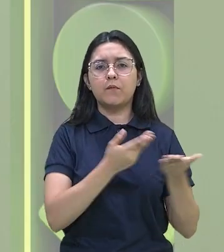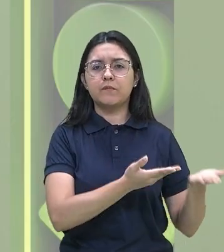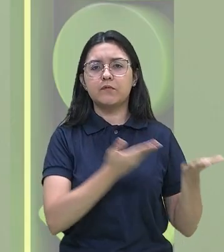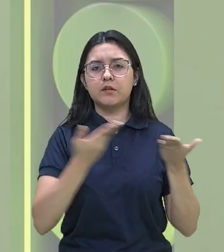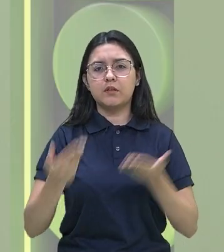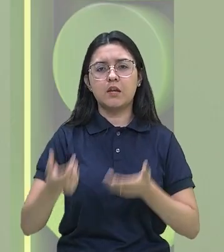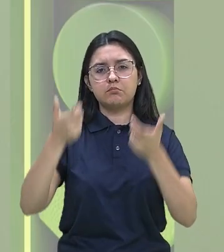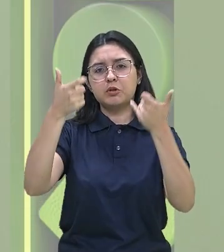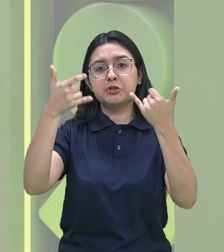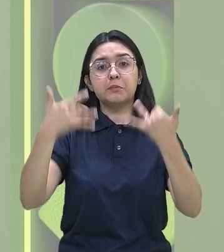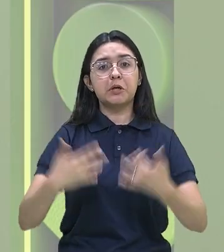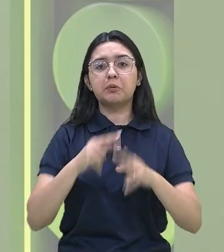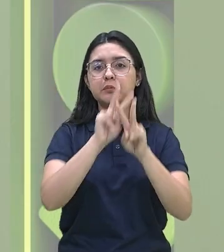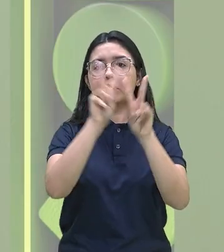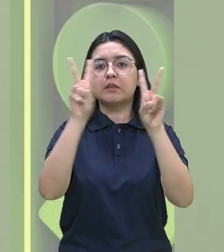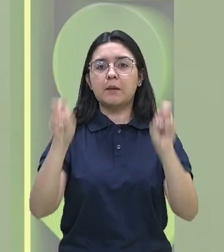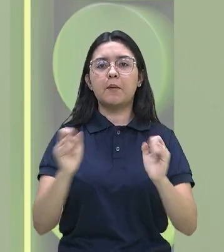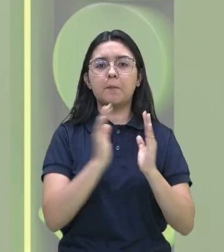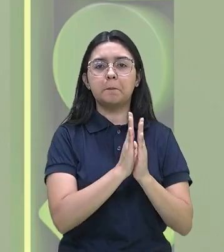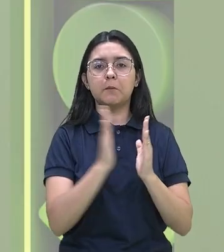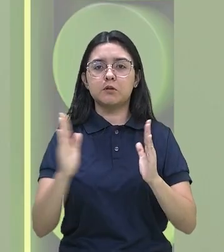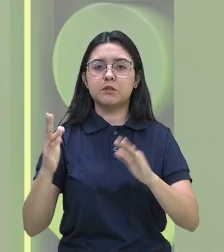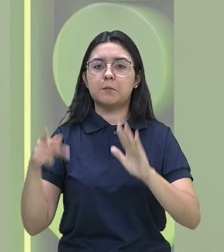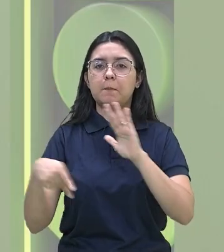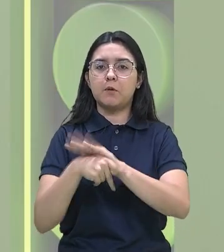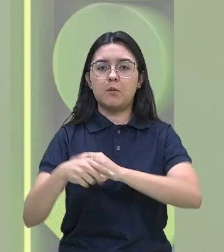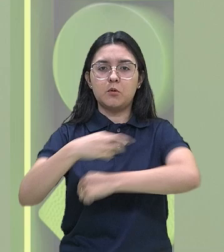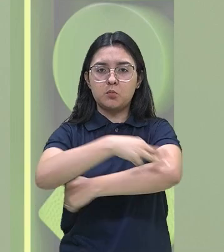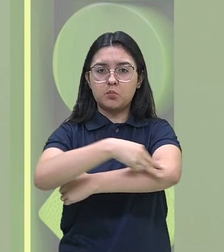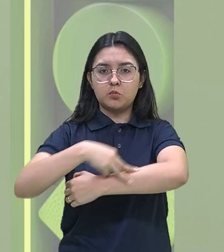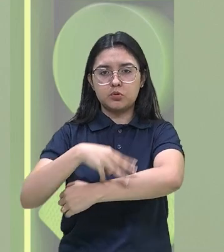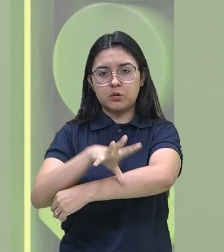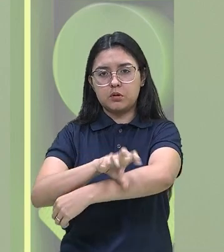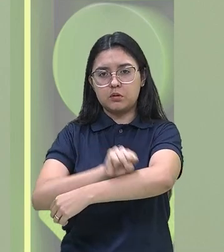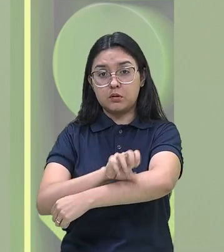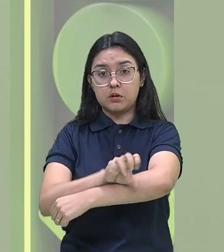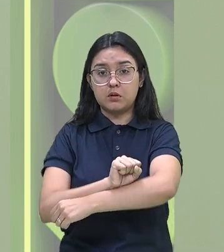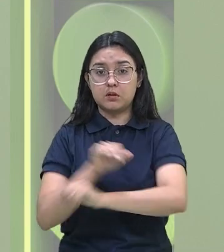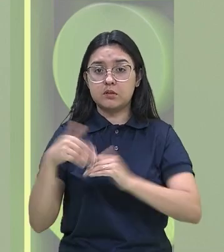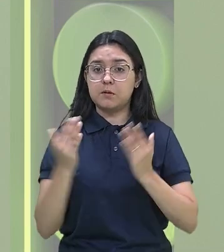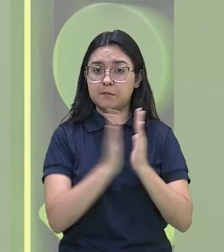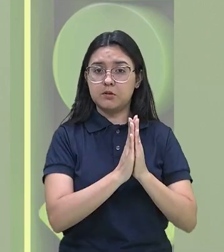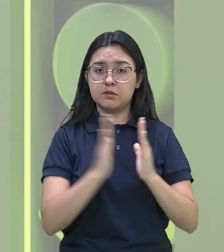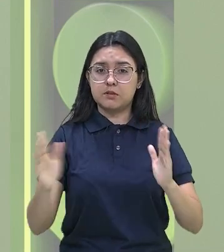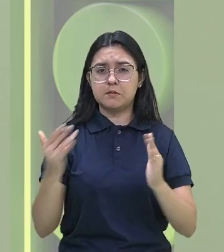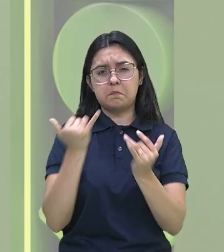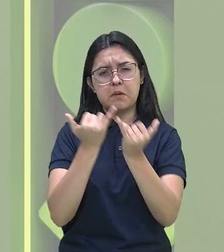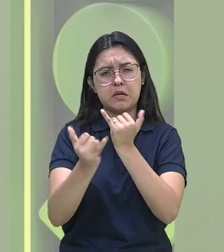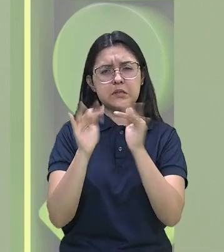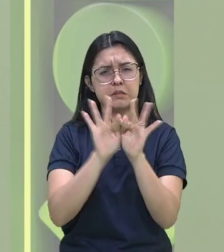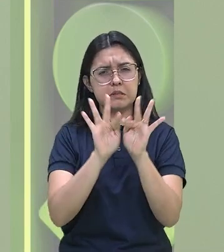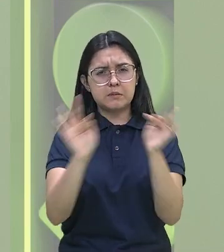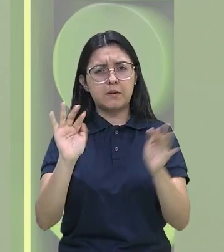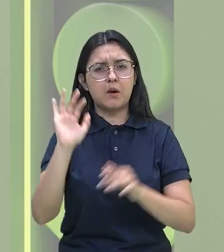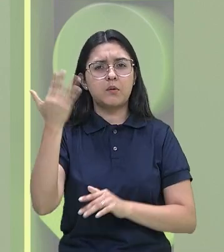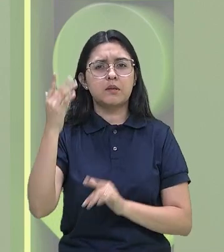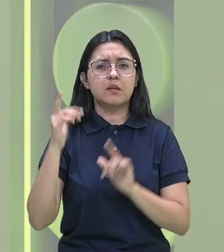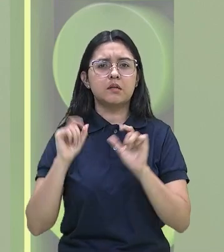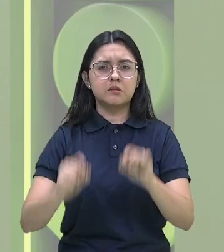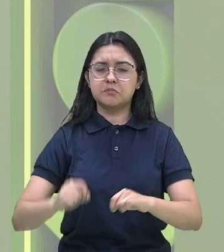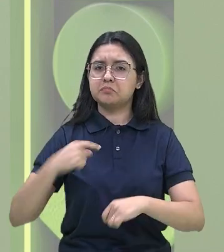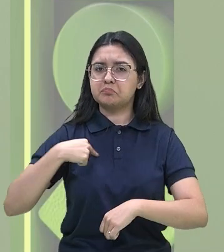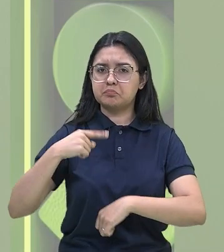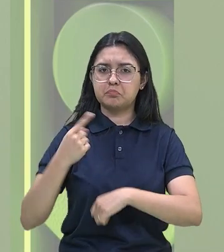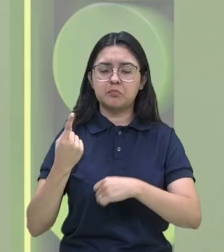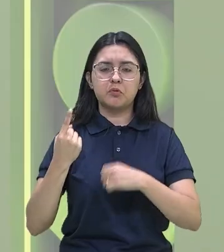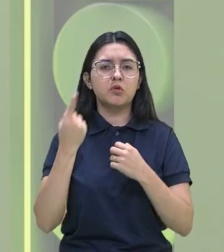com vocês sobre o processo de contração muscular. Embora esse processo pareça simples e pareça que acontece de forma automática,